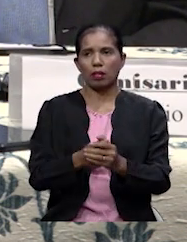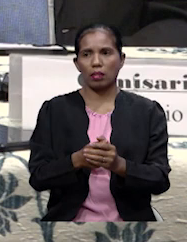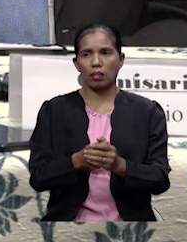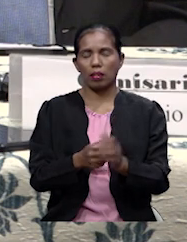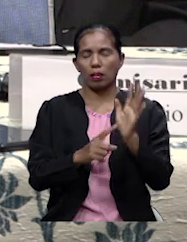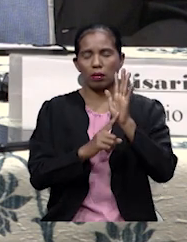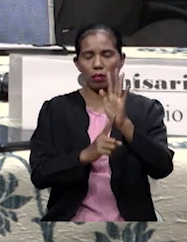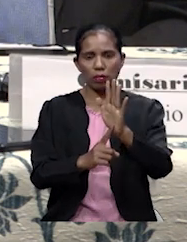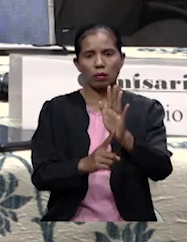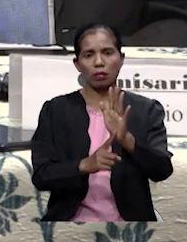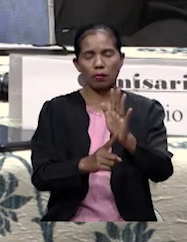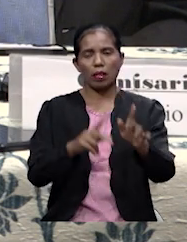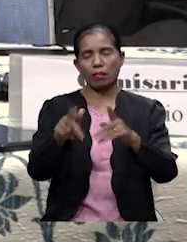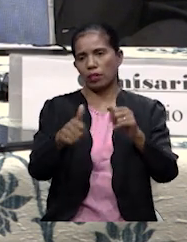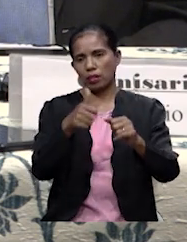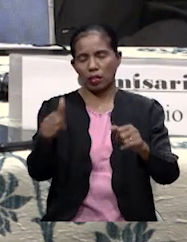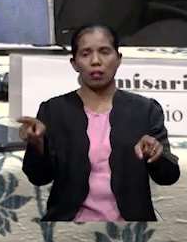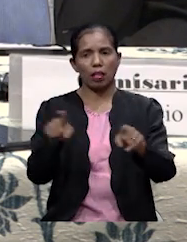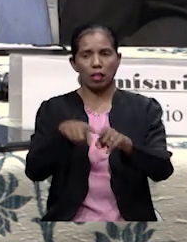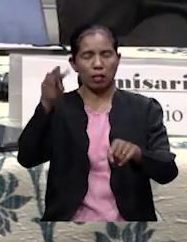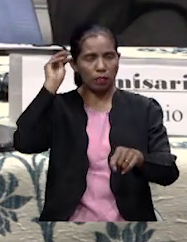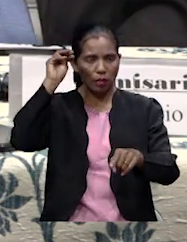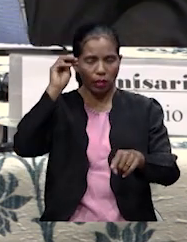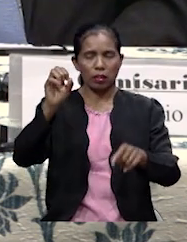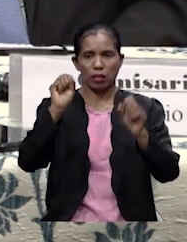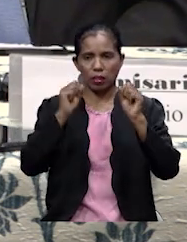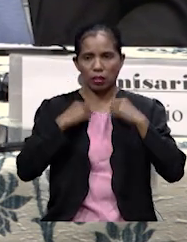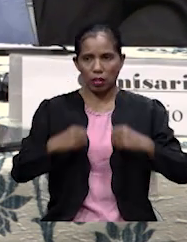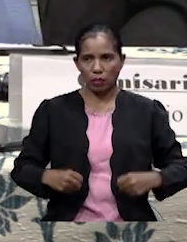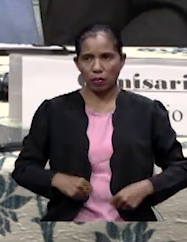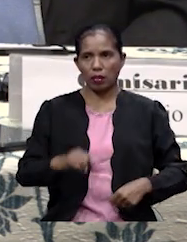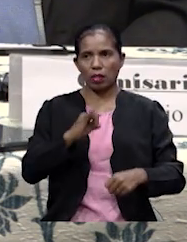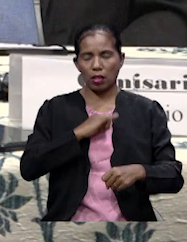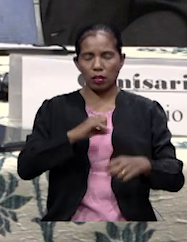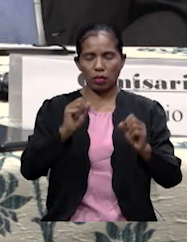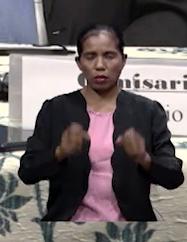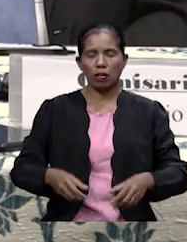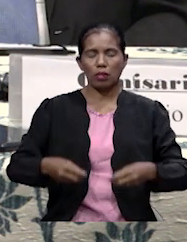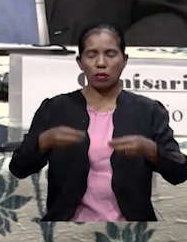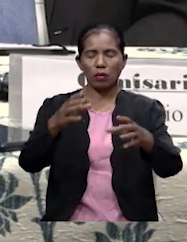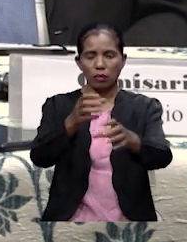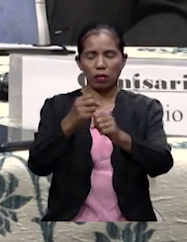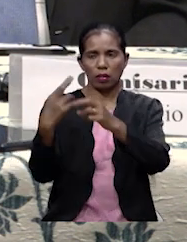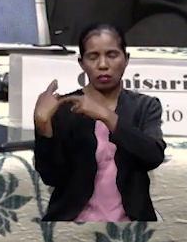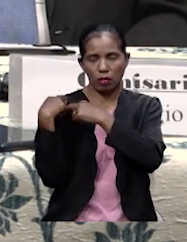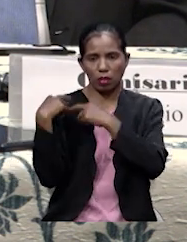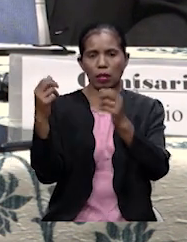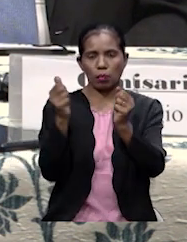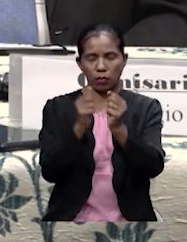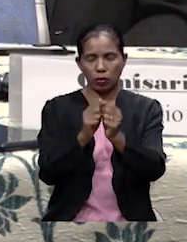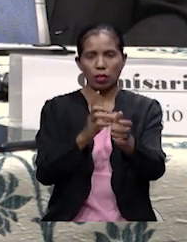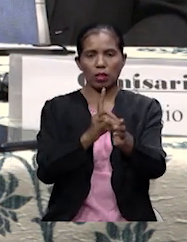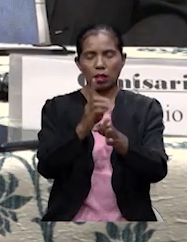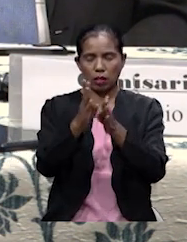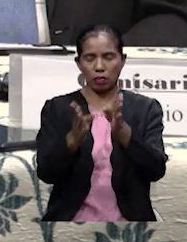vai, e daí. Nessa ministra da Saúde, a gente tem que fazer a responsabilidade, a gente tem que ter diretor,